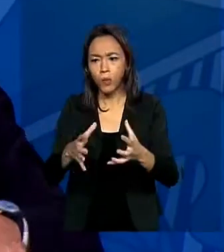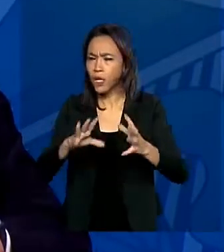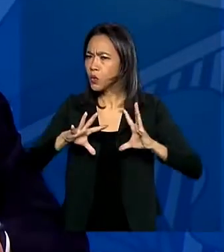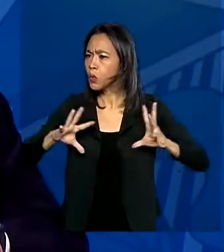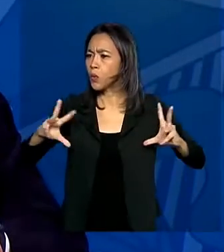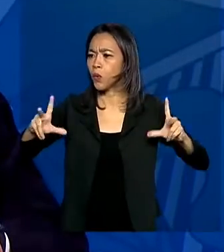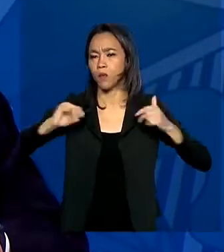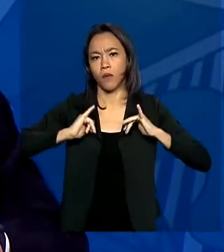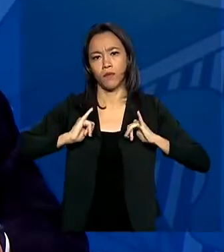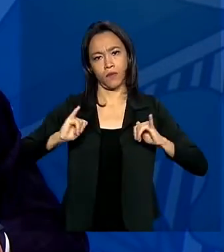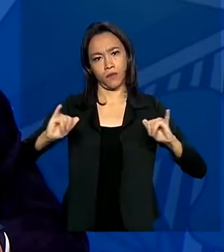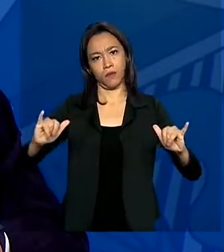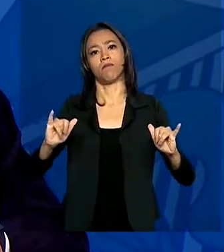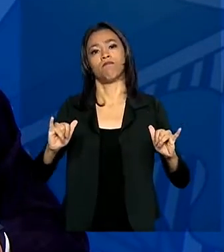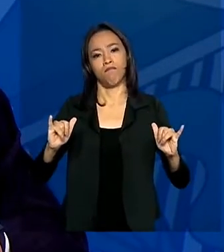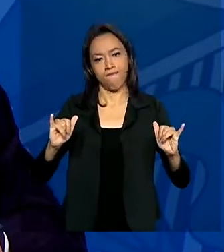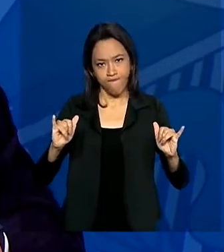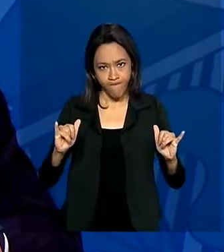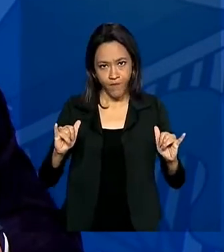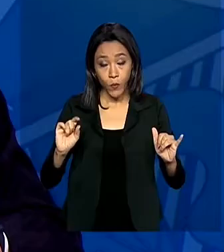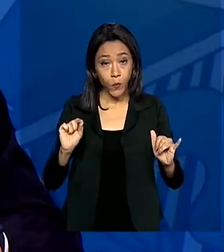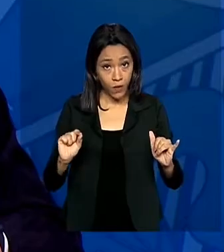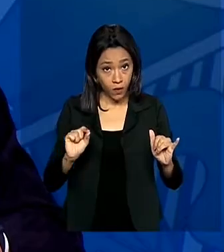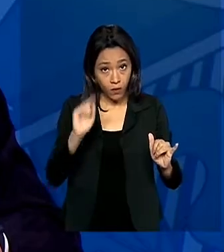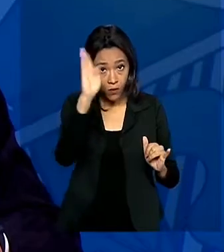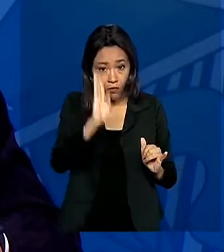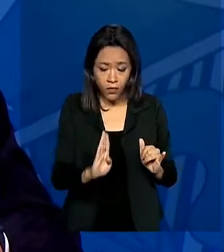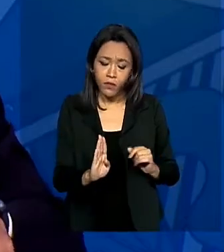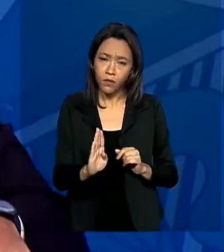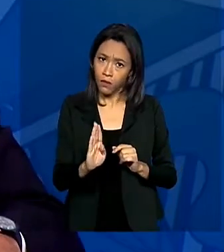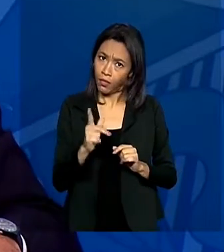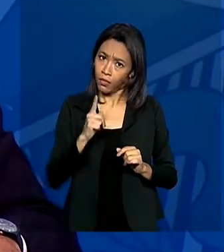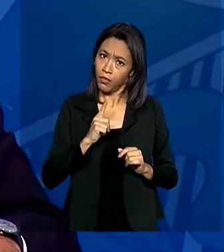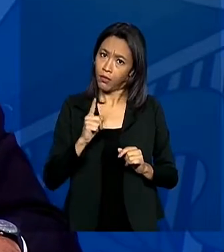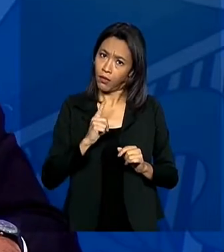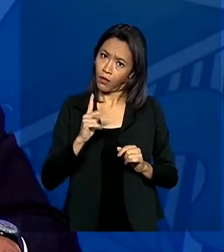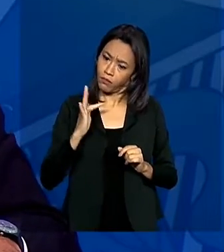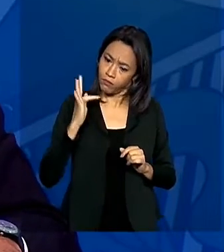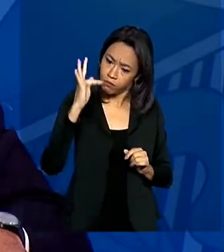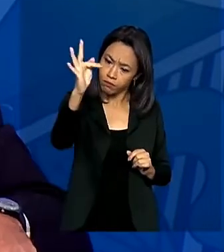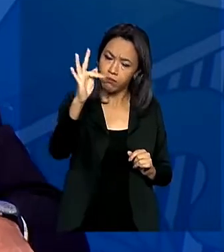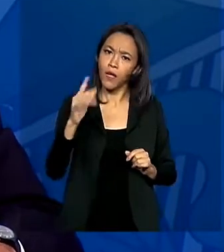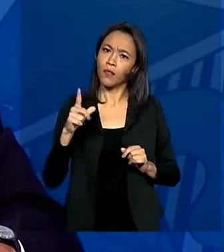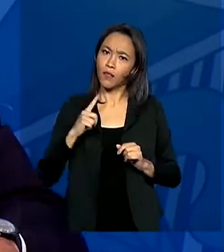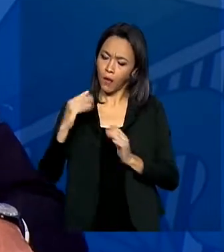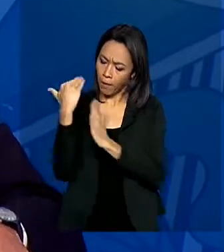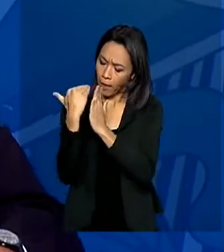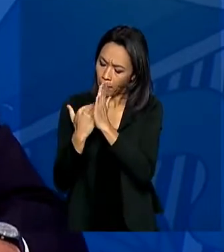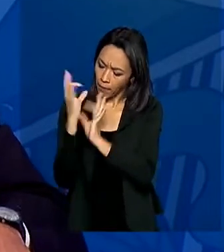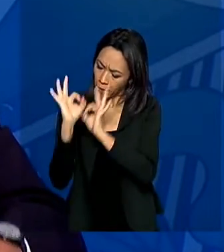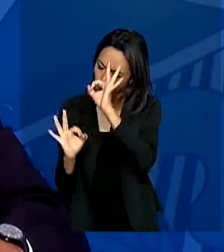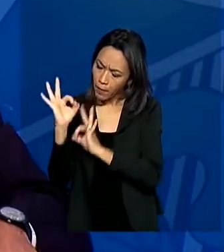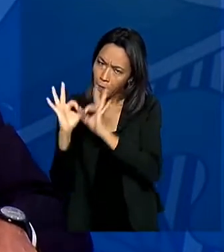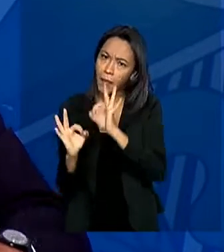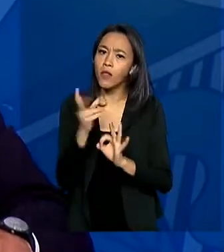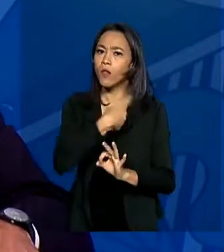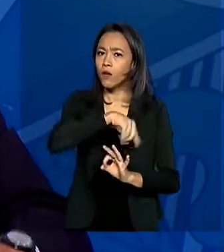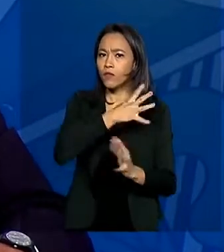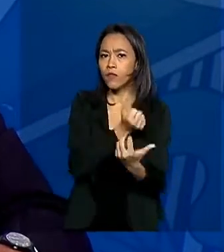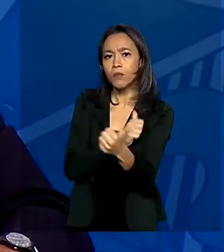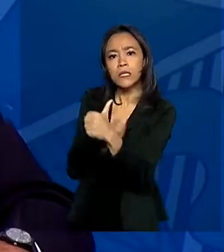que o auxílio emergencial, para conter a crise gerada pela pandemia, será encerrado em 31 de dezembro. A